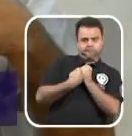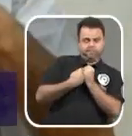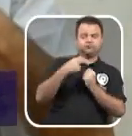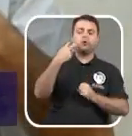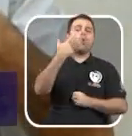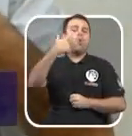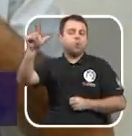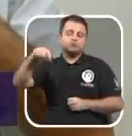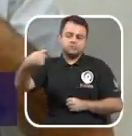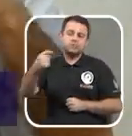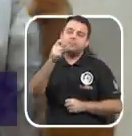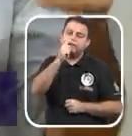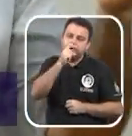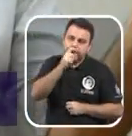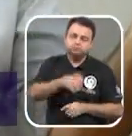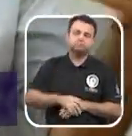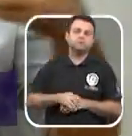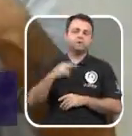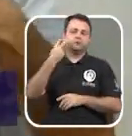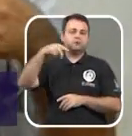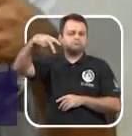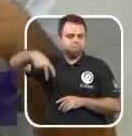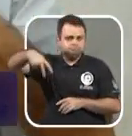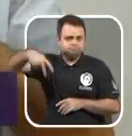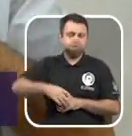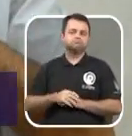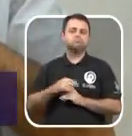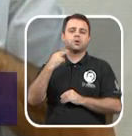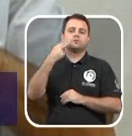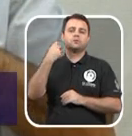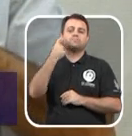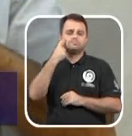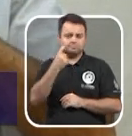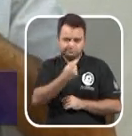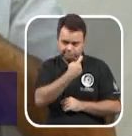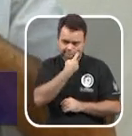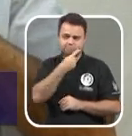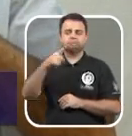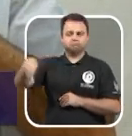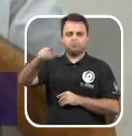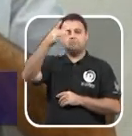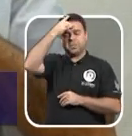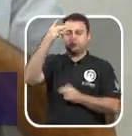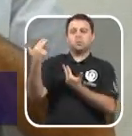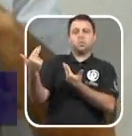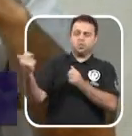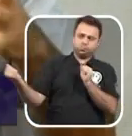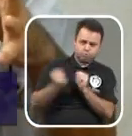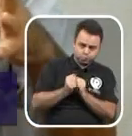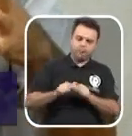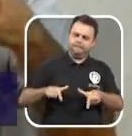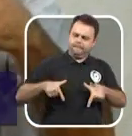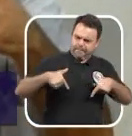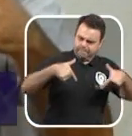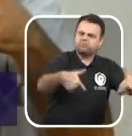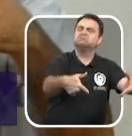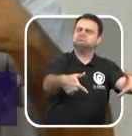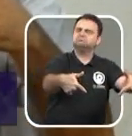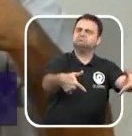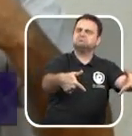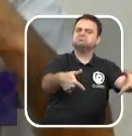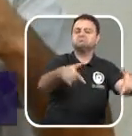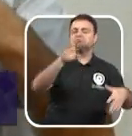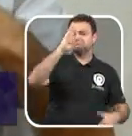Pedro Roberto atua muito, o vereador Renato e o Jorge contribuem também com essa luta. Então, isso é o